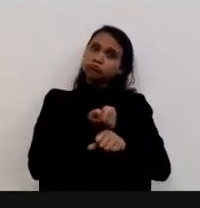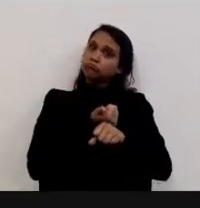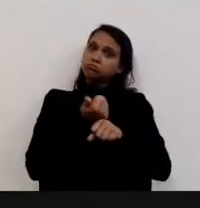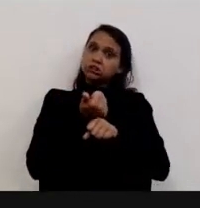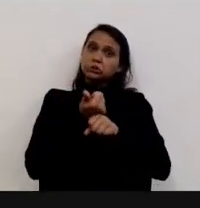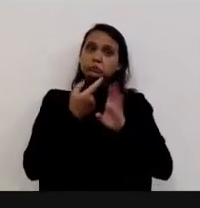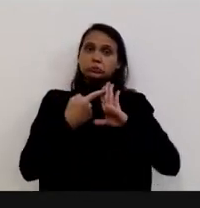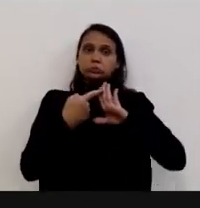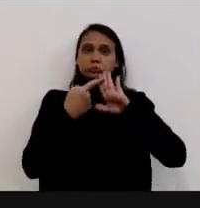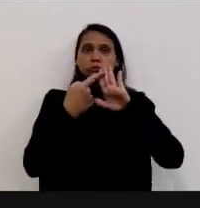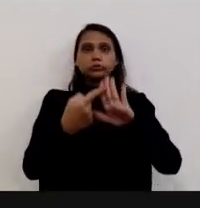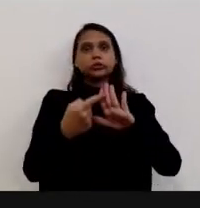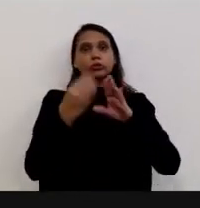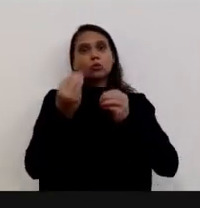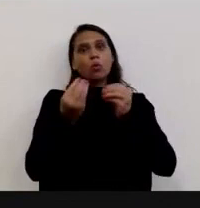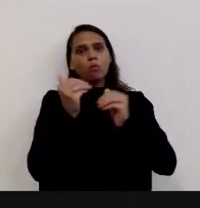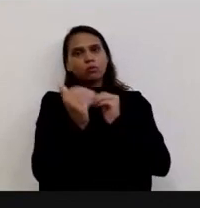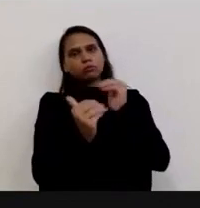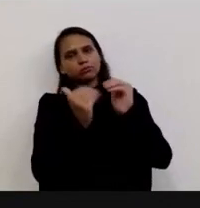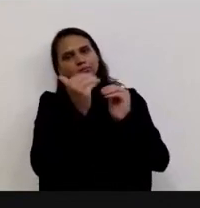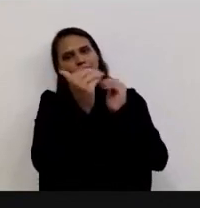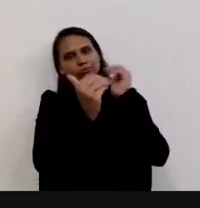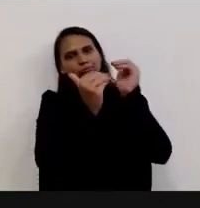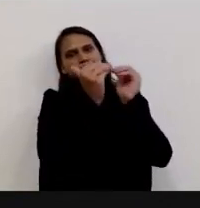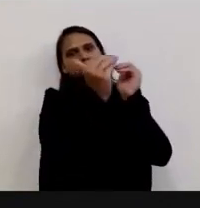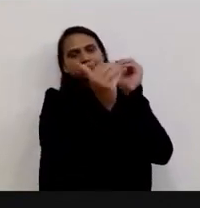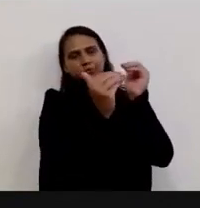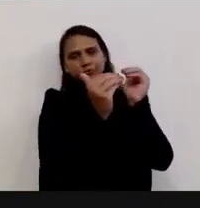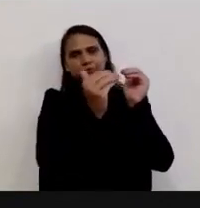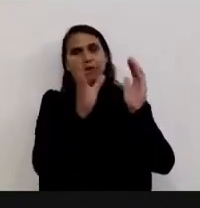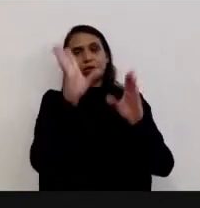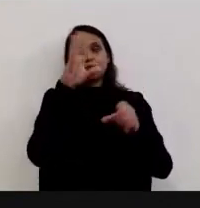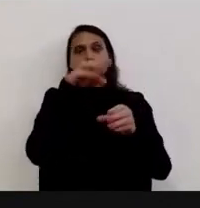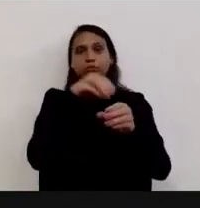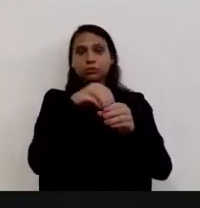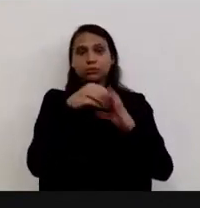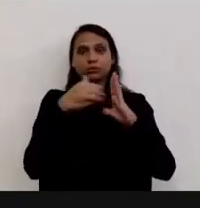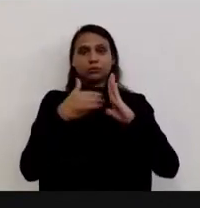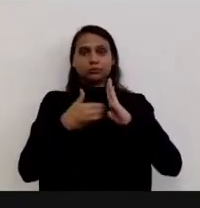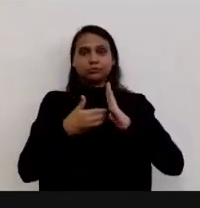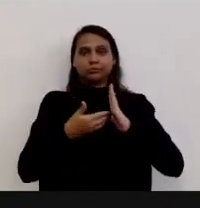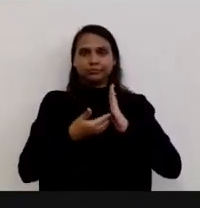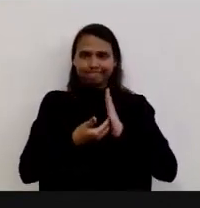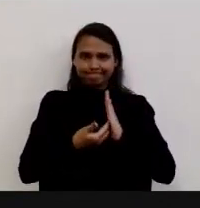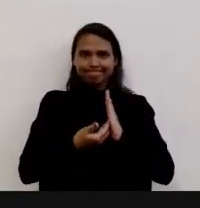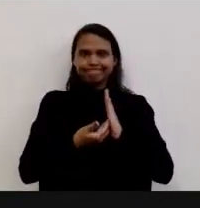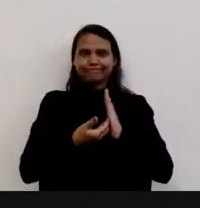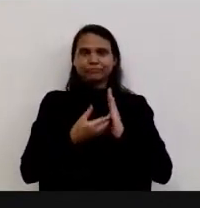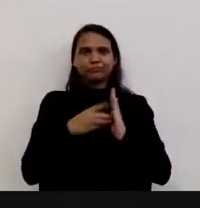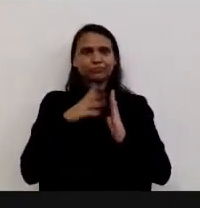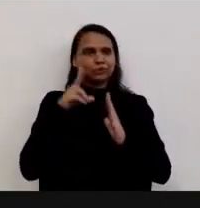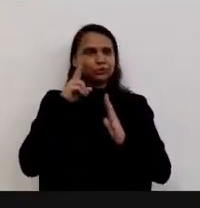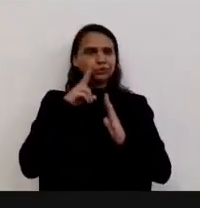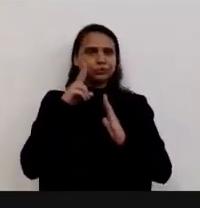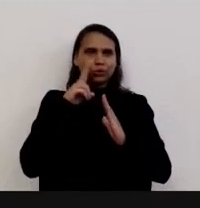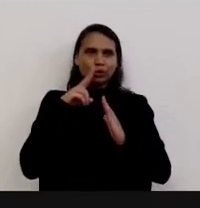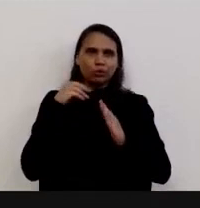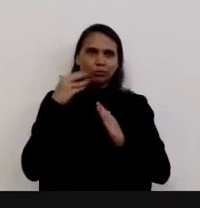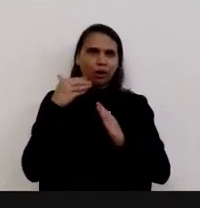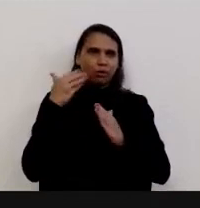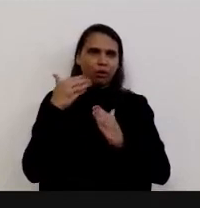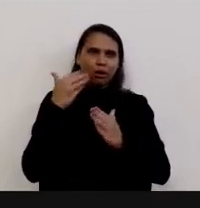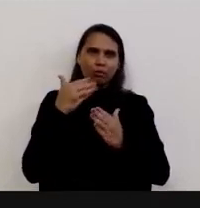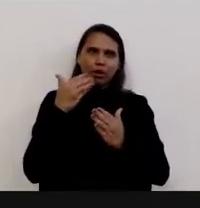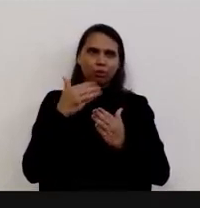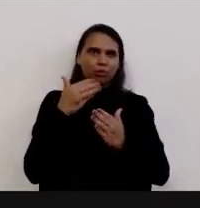o desempenho do parlamento, né? Qual que é tudo que acontece aqui na casa, o histórico de discursos e